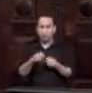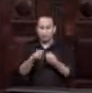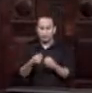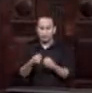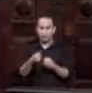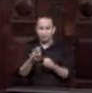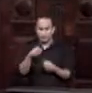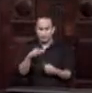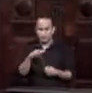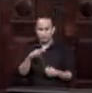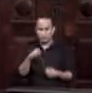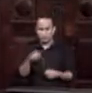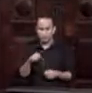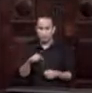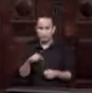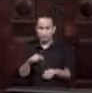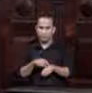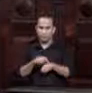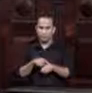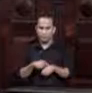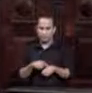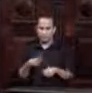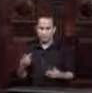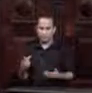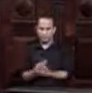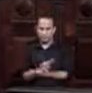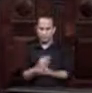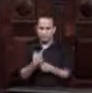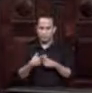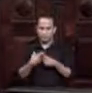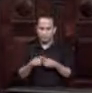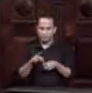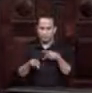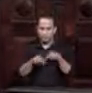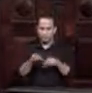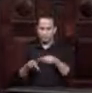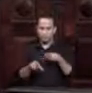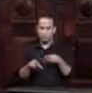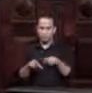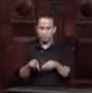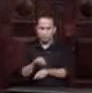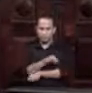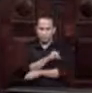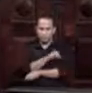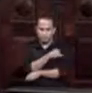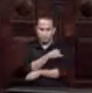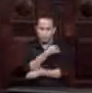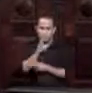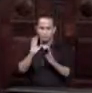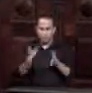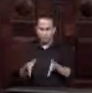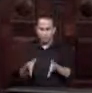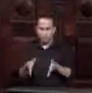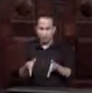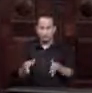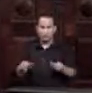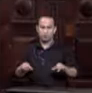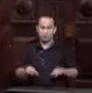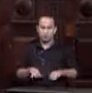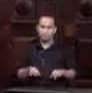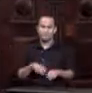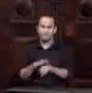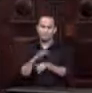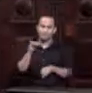esses prazos sejam observados e cumpridos, pois o povo do Rio de Janeiro, os servidores desse Estado, já sofreram demais nessa